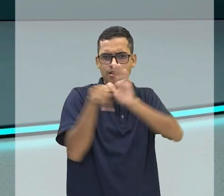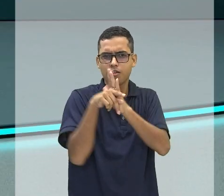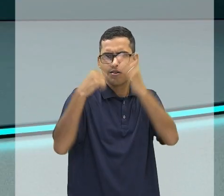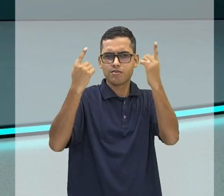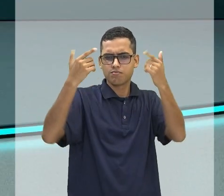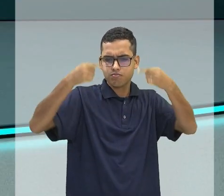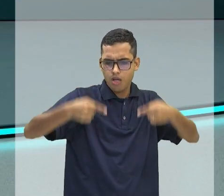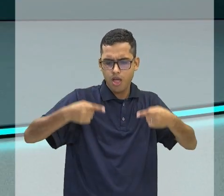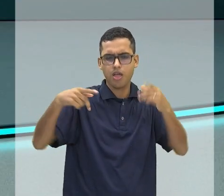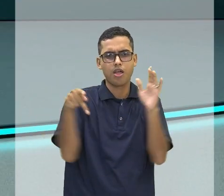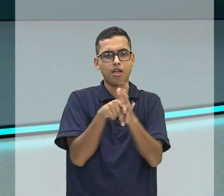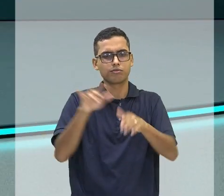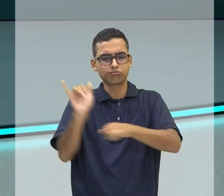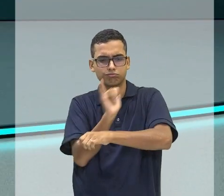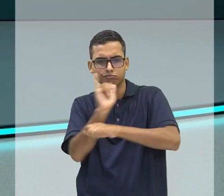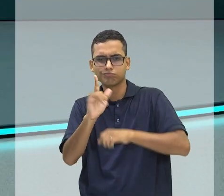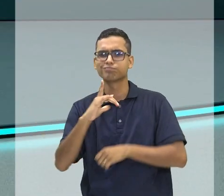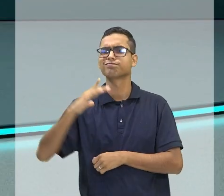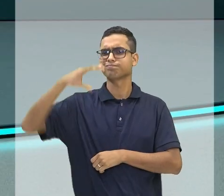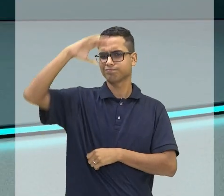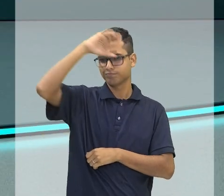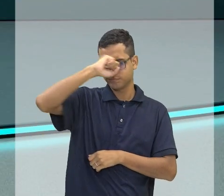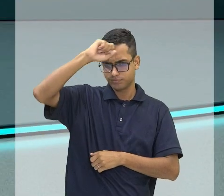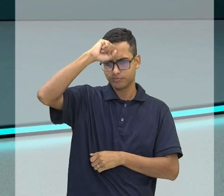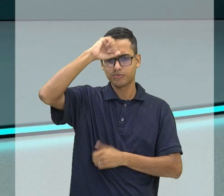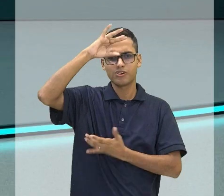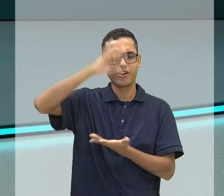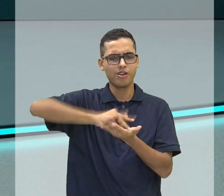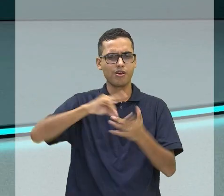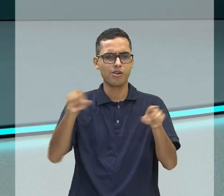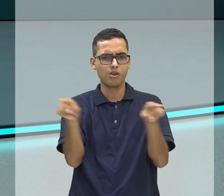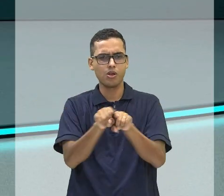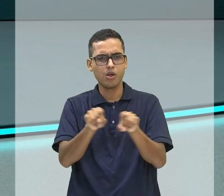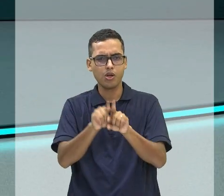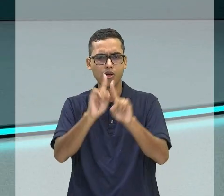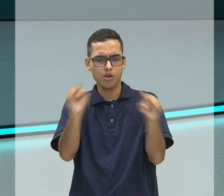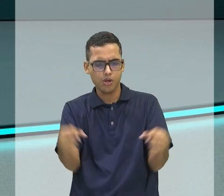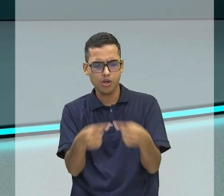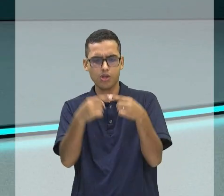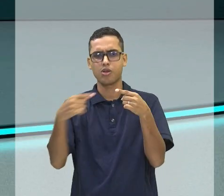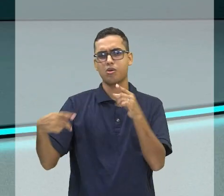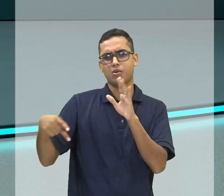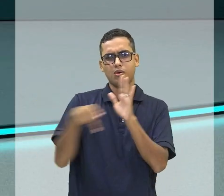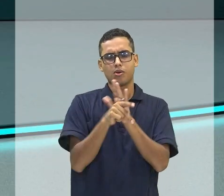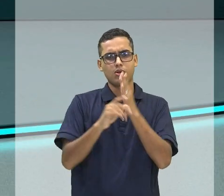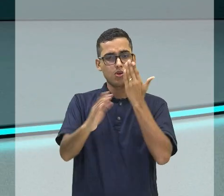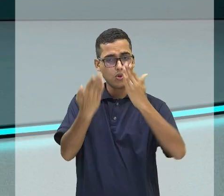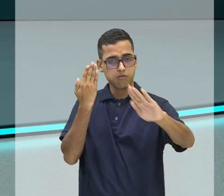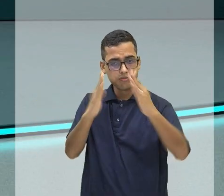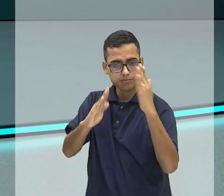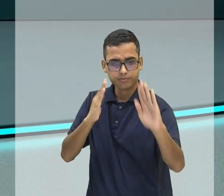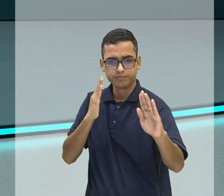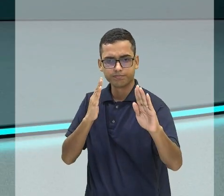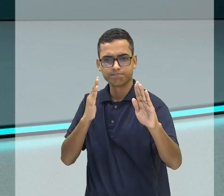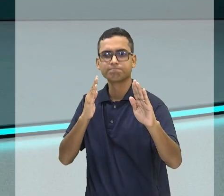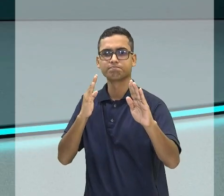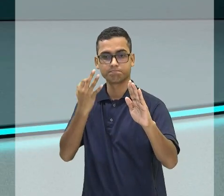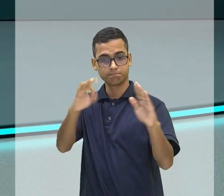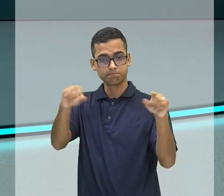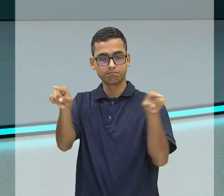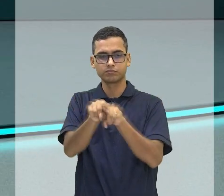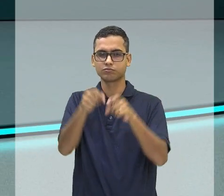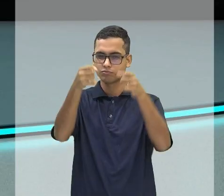as técnicas que eles sabiam em relação ao karatê. E aí eu vou dizer para vocês